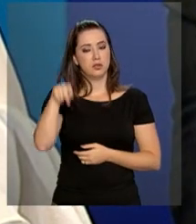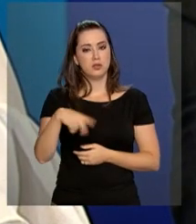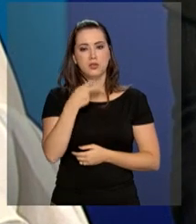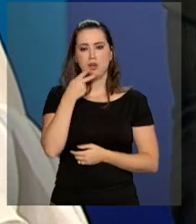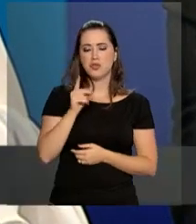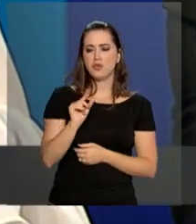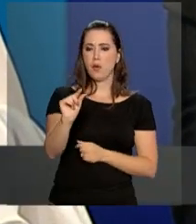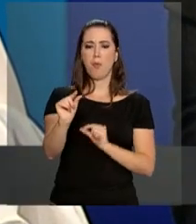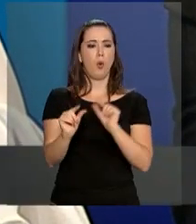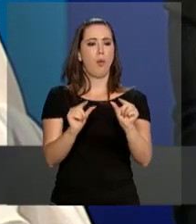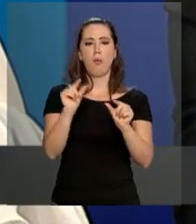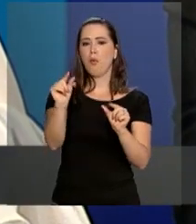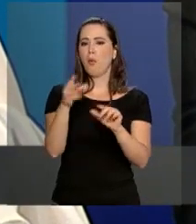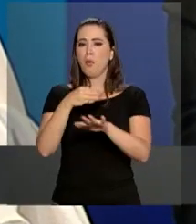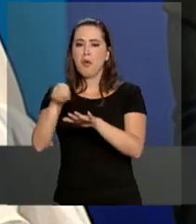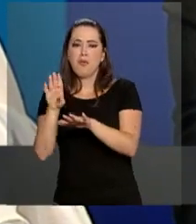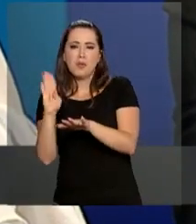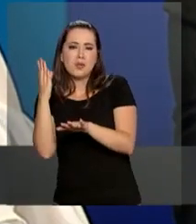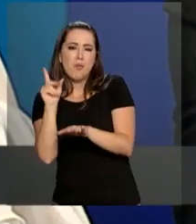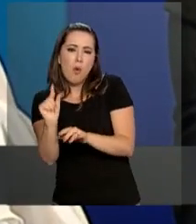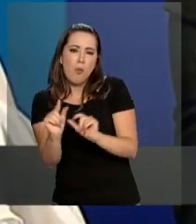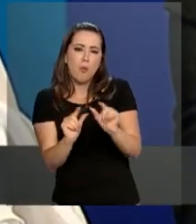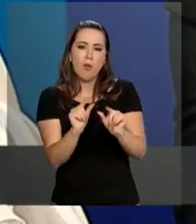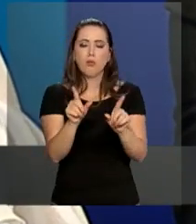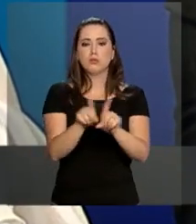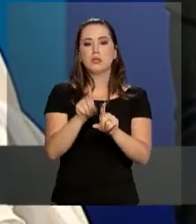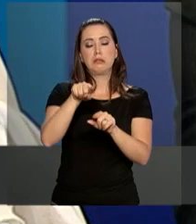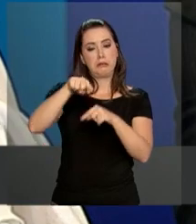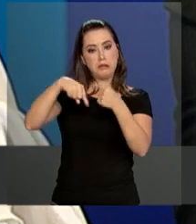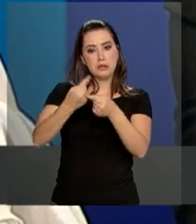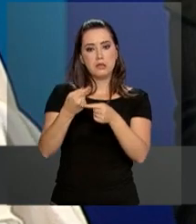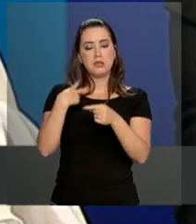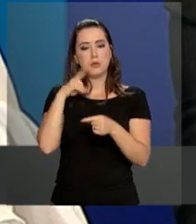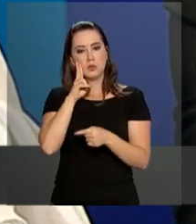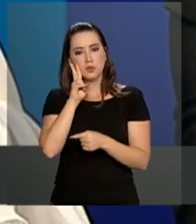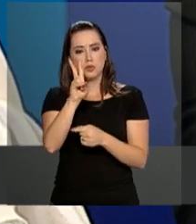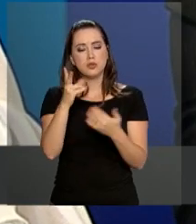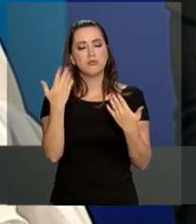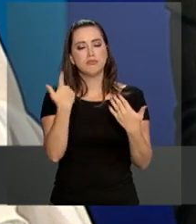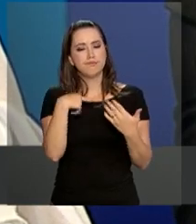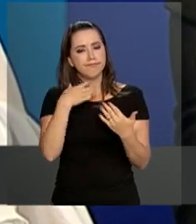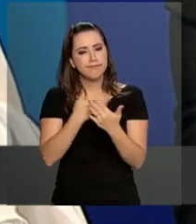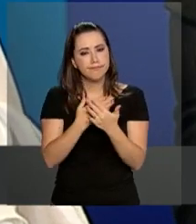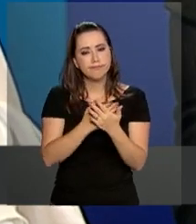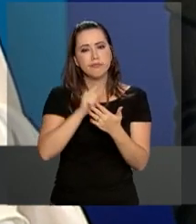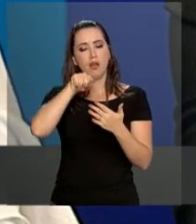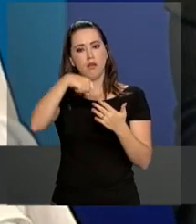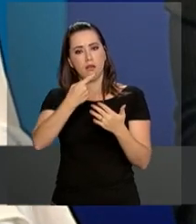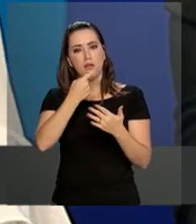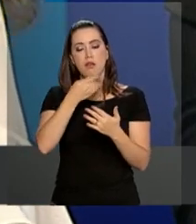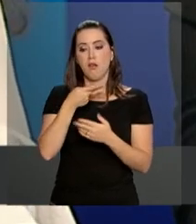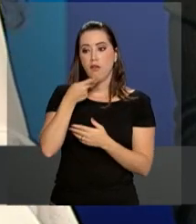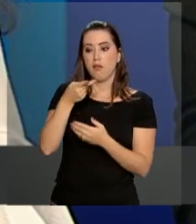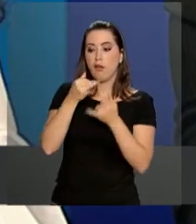tentativas e logo é encaminhadas para análise mas felizmente parece que não foram possíveis